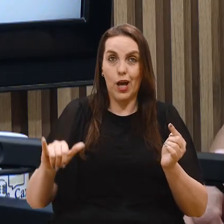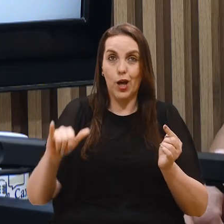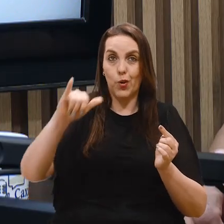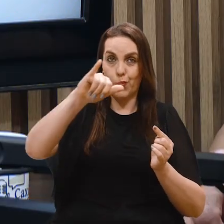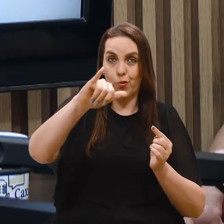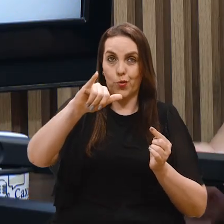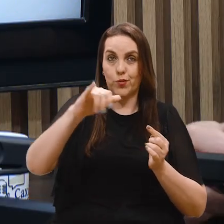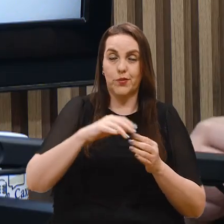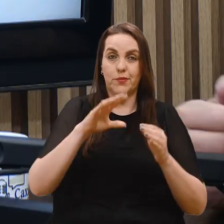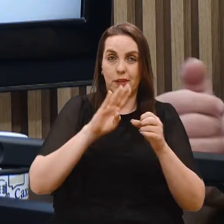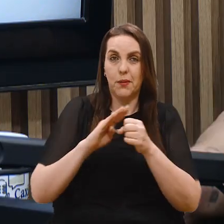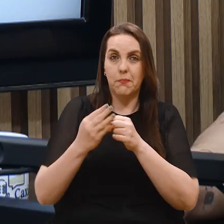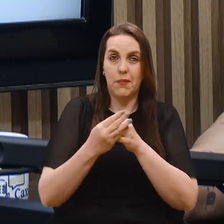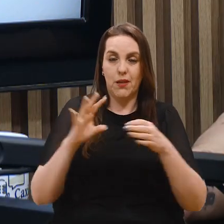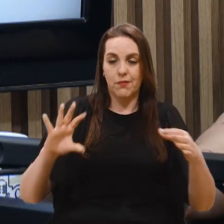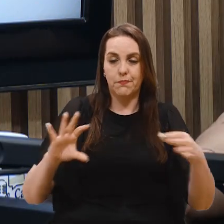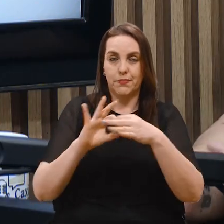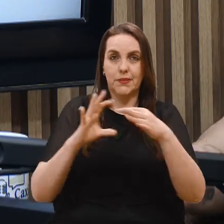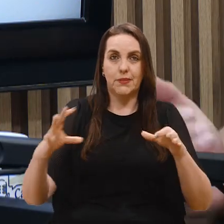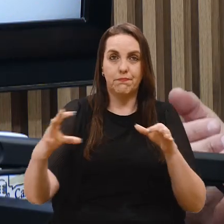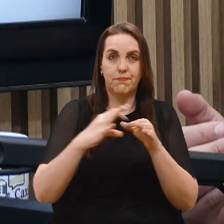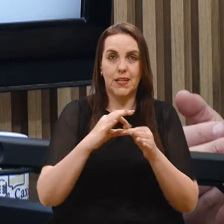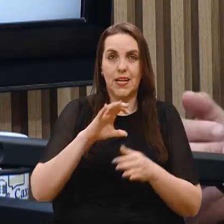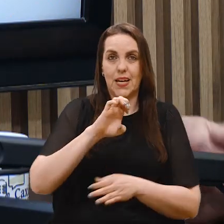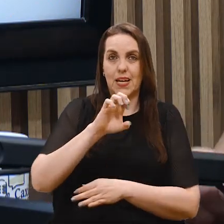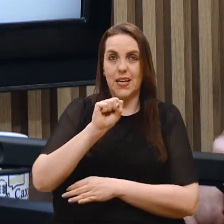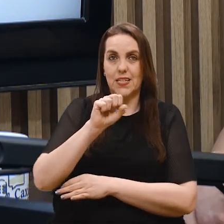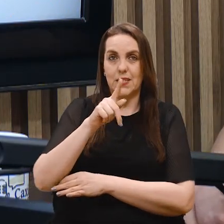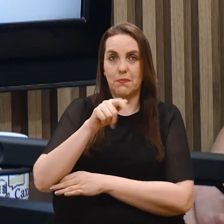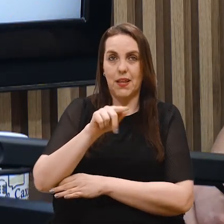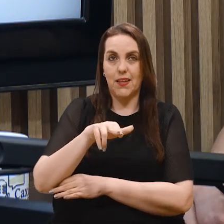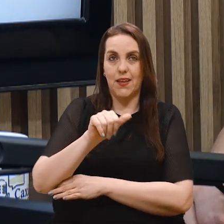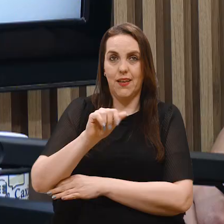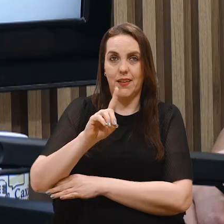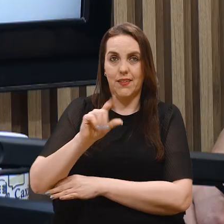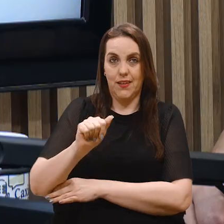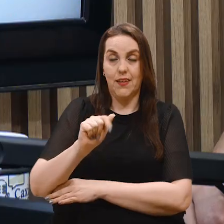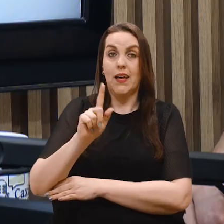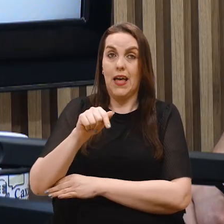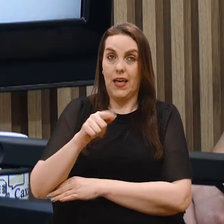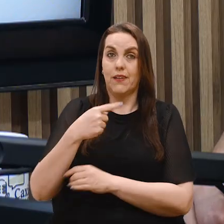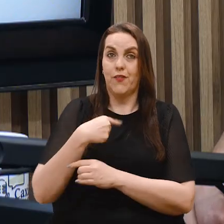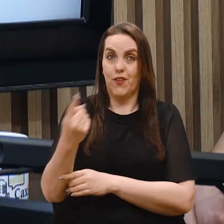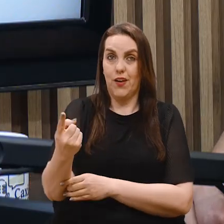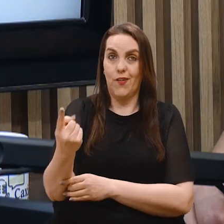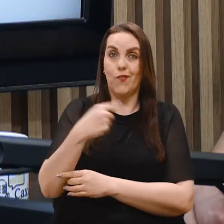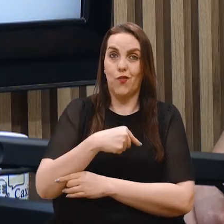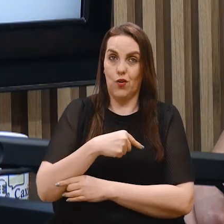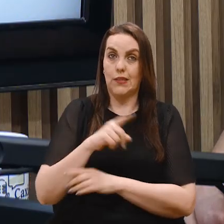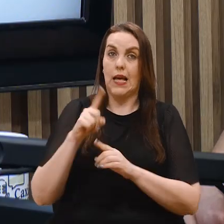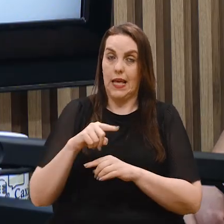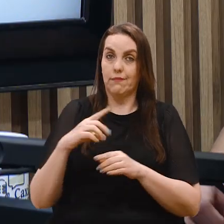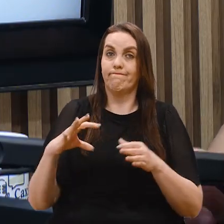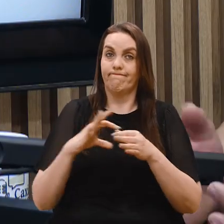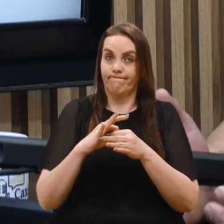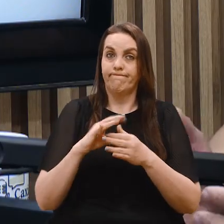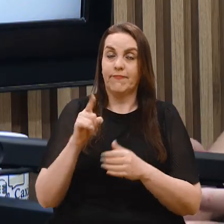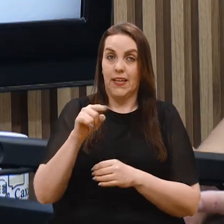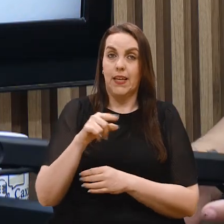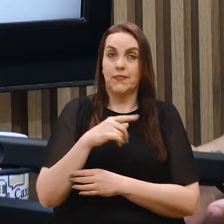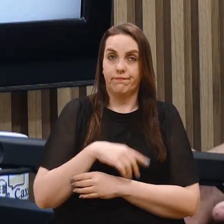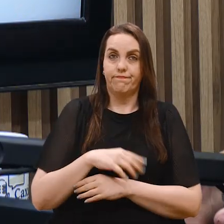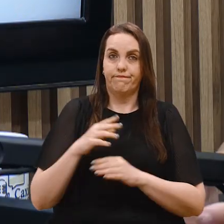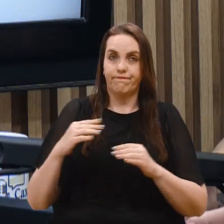Esplanada, né? Tanto indo para o Esplanada quanto vindo da região do Esplanada. Então isso aí, e como